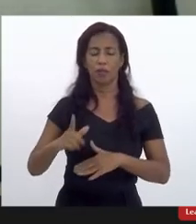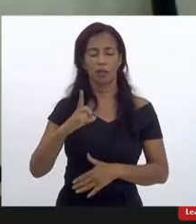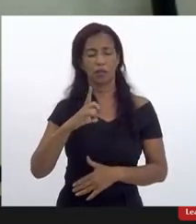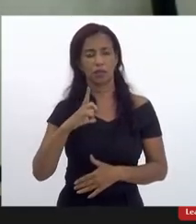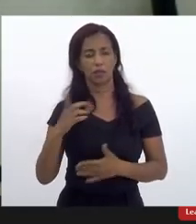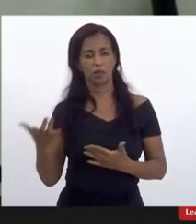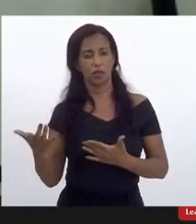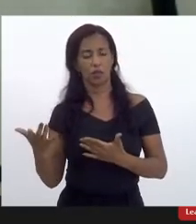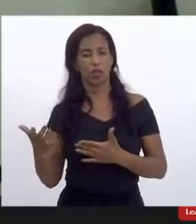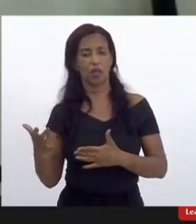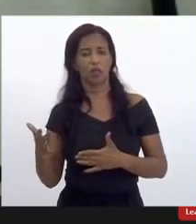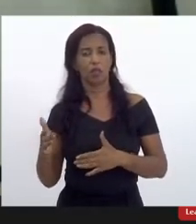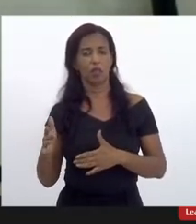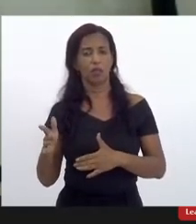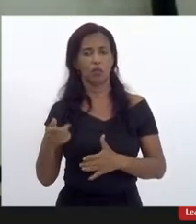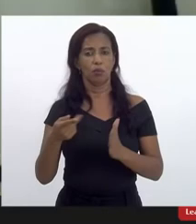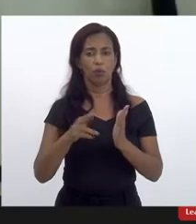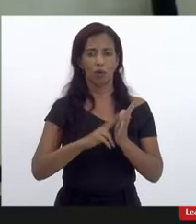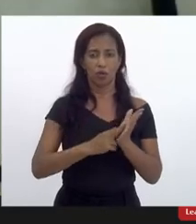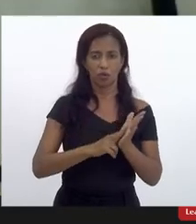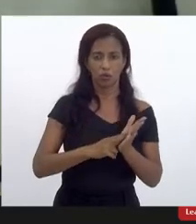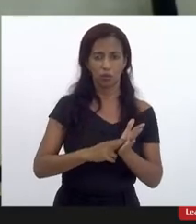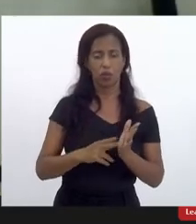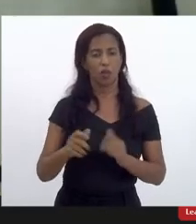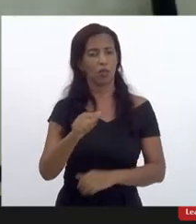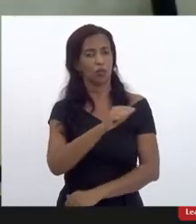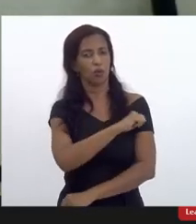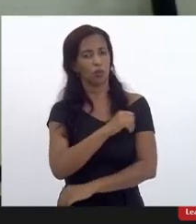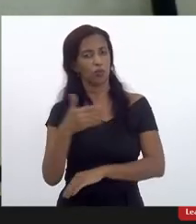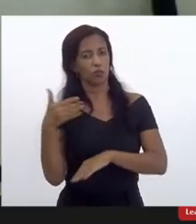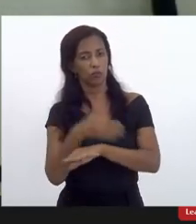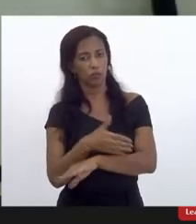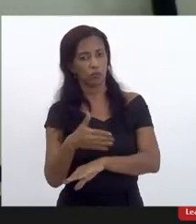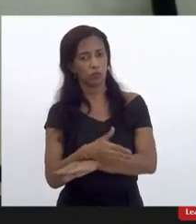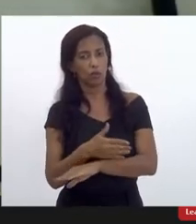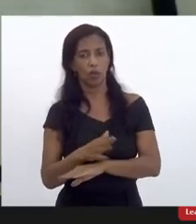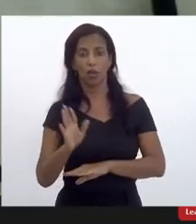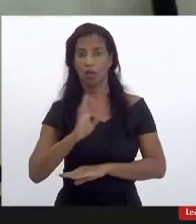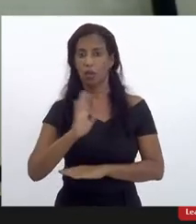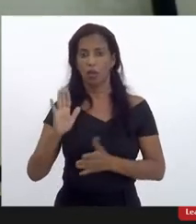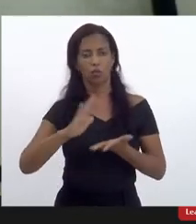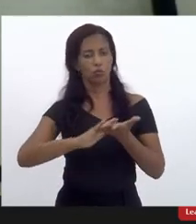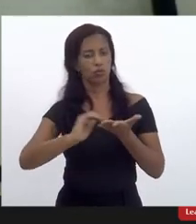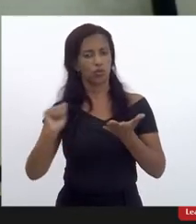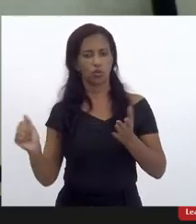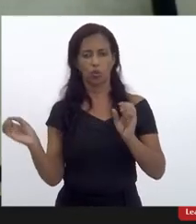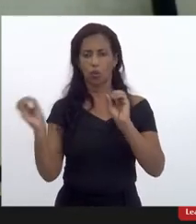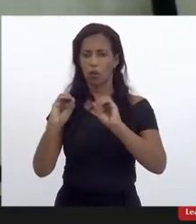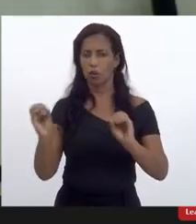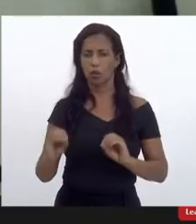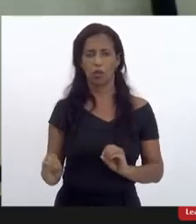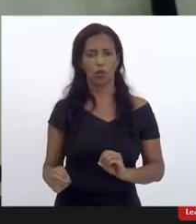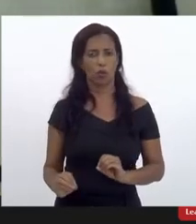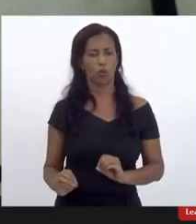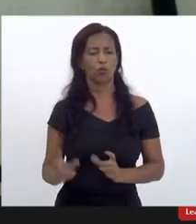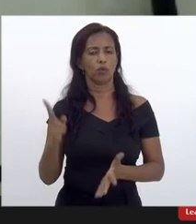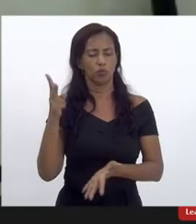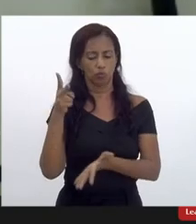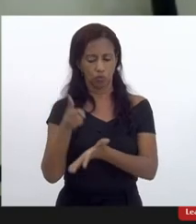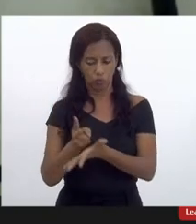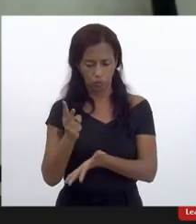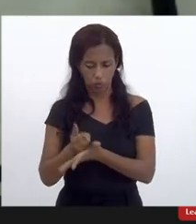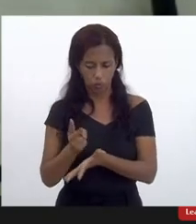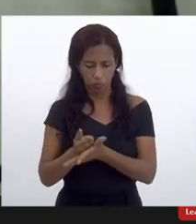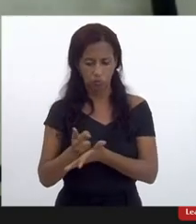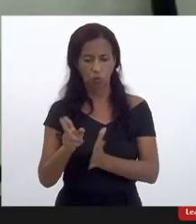né, estabelecido por regimento, o aluno que não está frequentando, a gente não tirou nenhum aluno, eles têm ainda